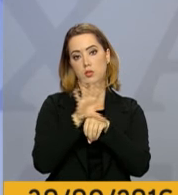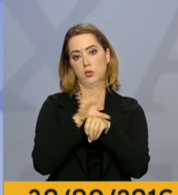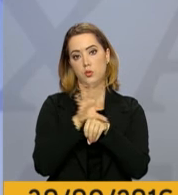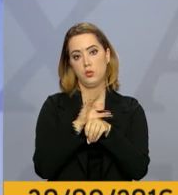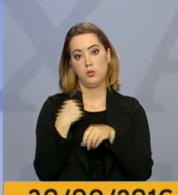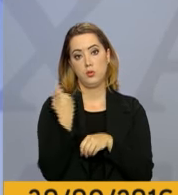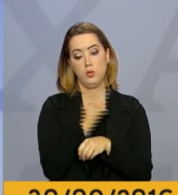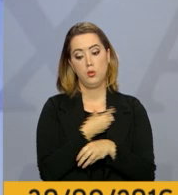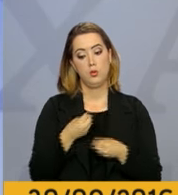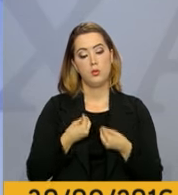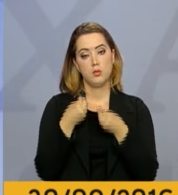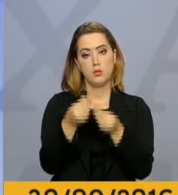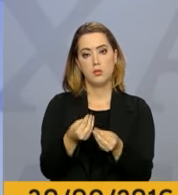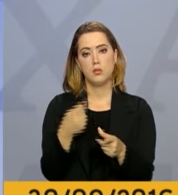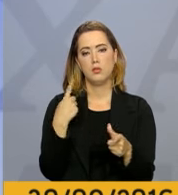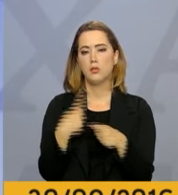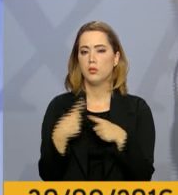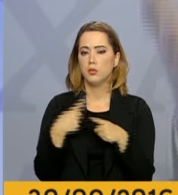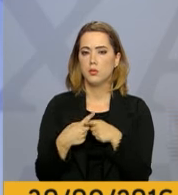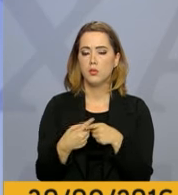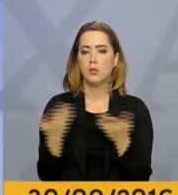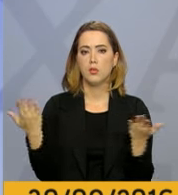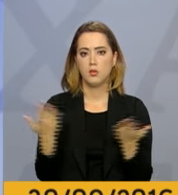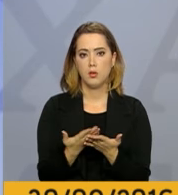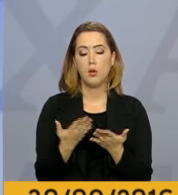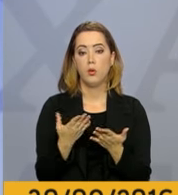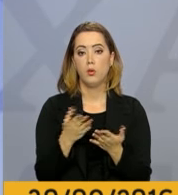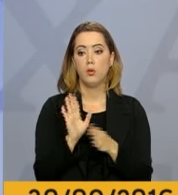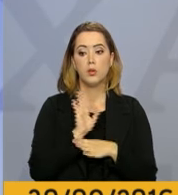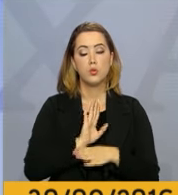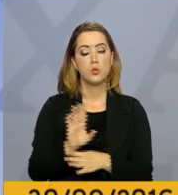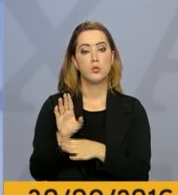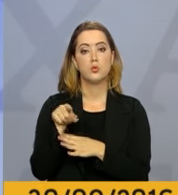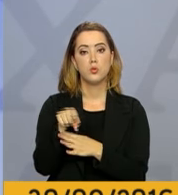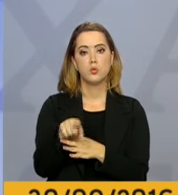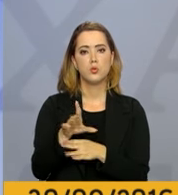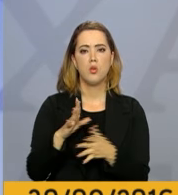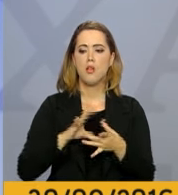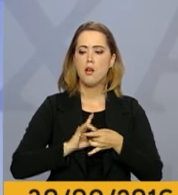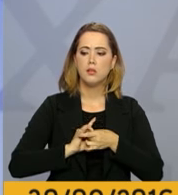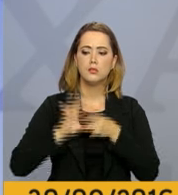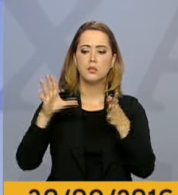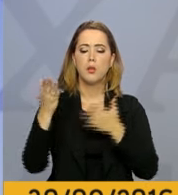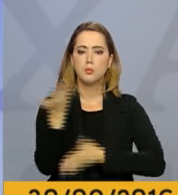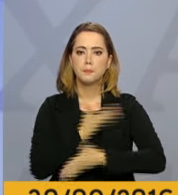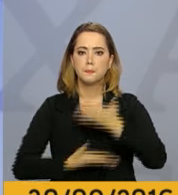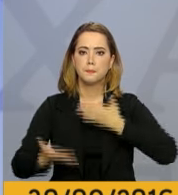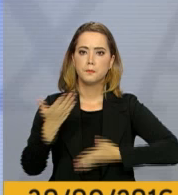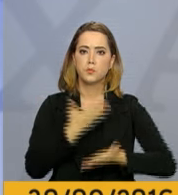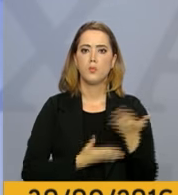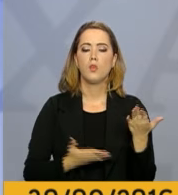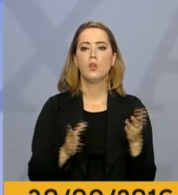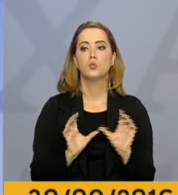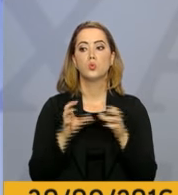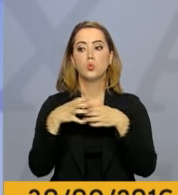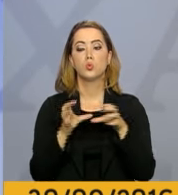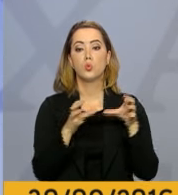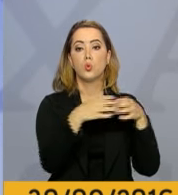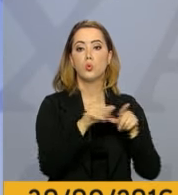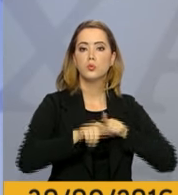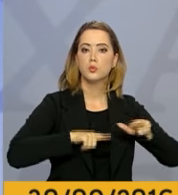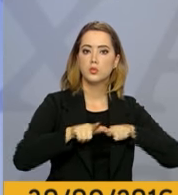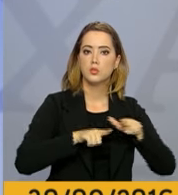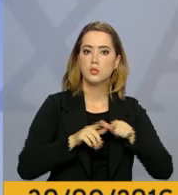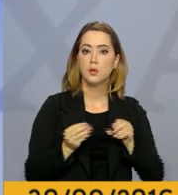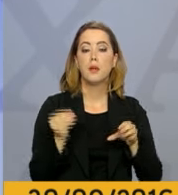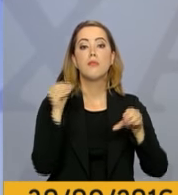favorecemos, portanto, o que está sendo favorecido, é a maior liberdade de negociação coletiva dentro dos parâmetros constitucionais.